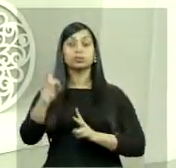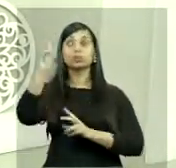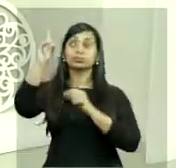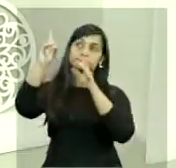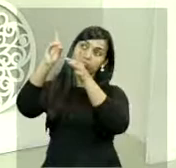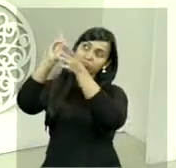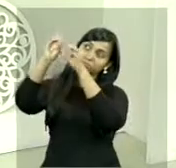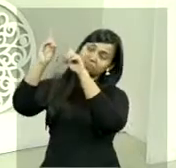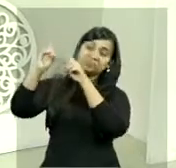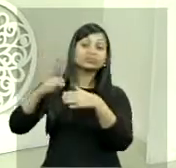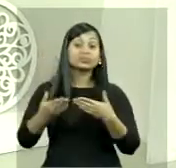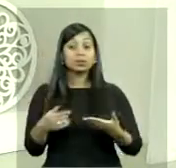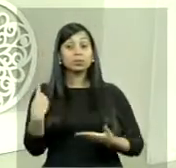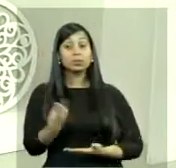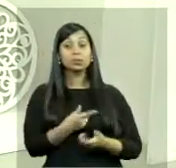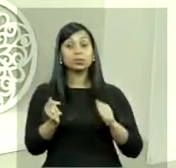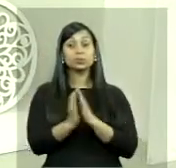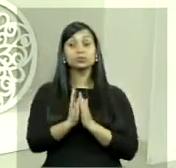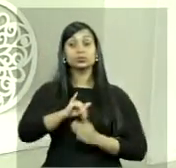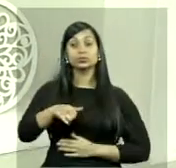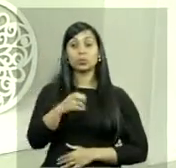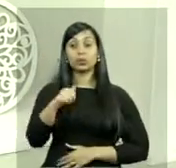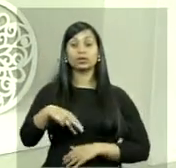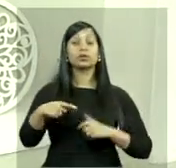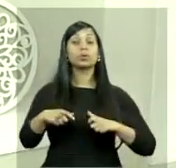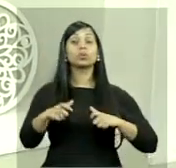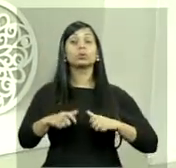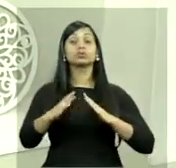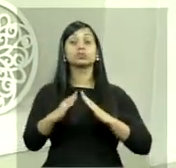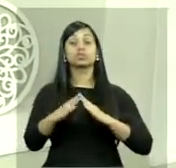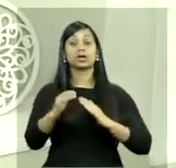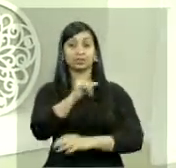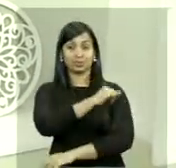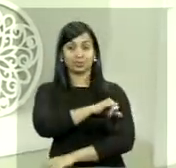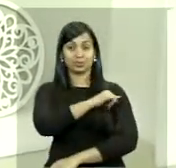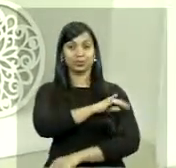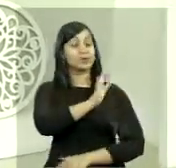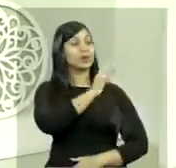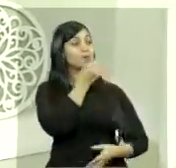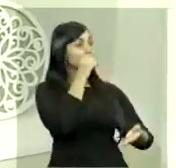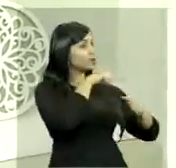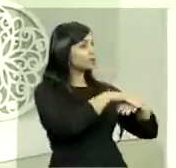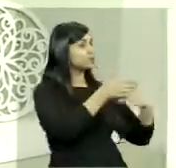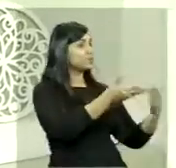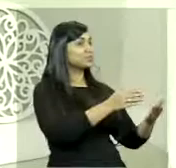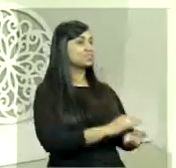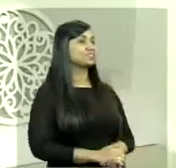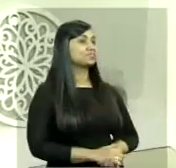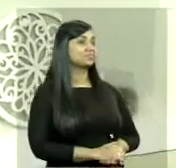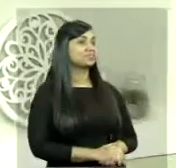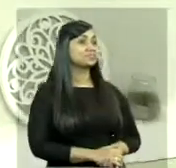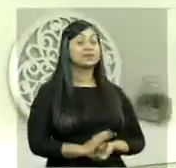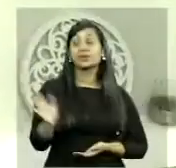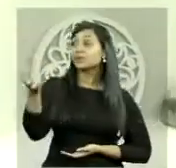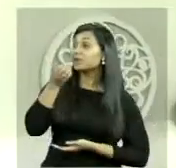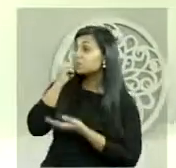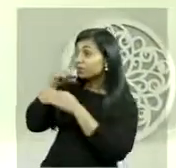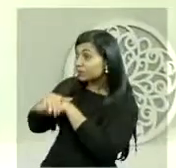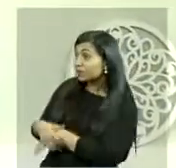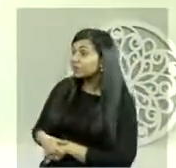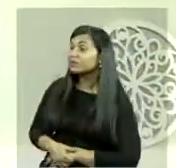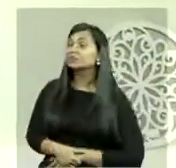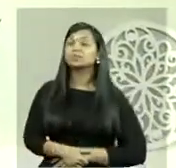Deus. Nós rezamos com o Joaquim, que está em Rio das Ostras, no Rio de Janeiro. Alô, Joaquim, boa noite. Boa noite,